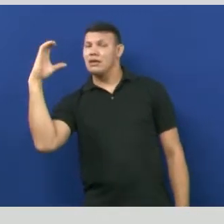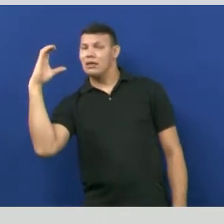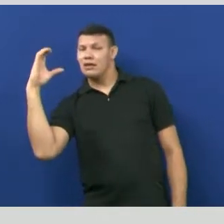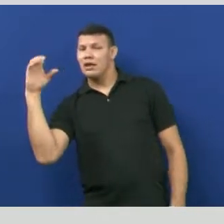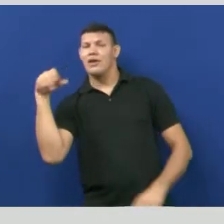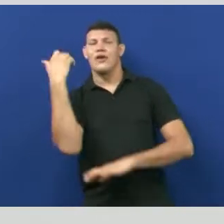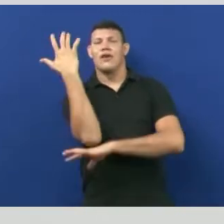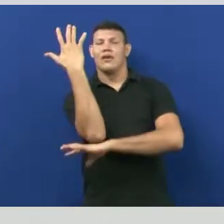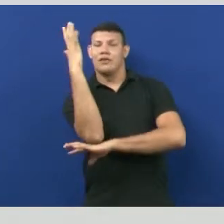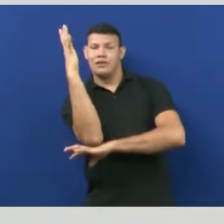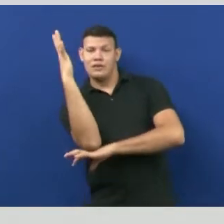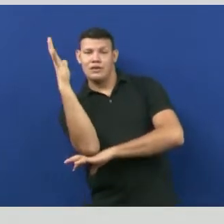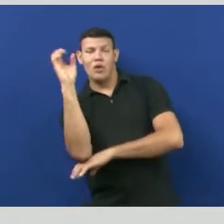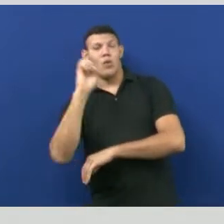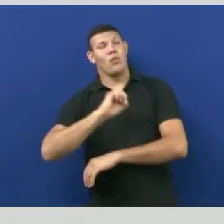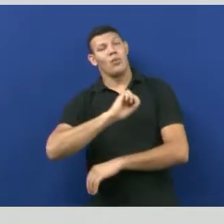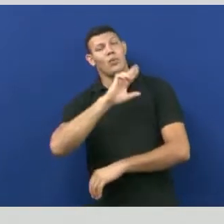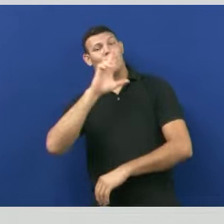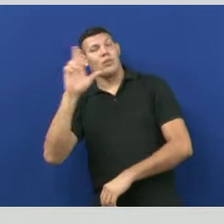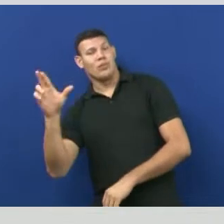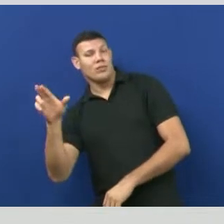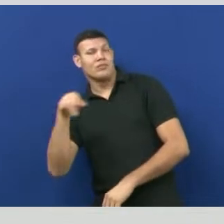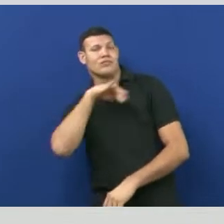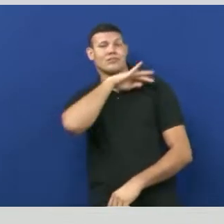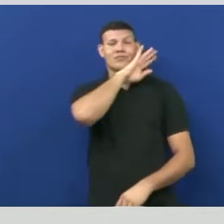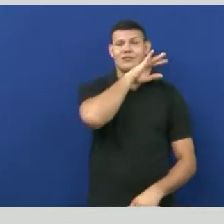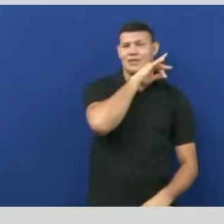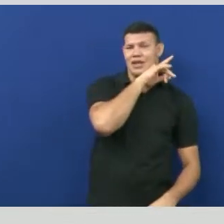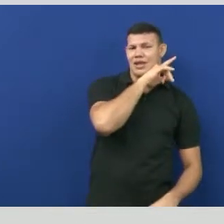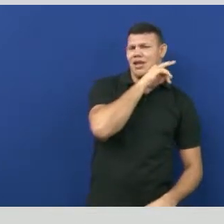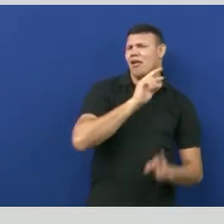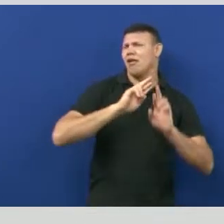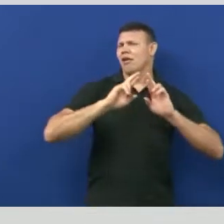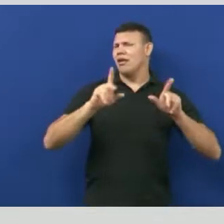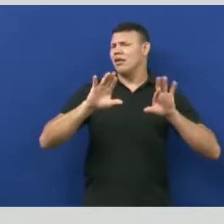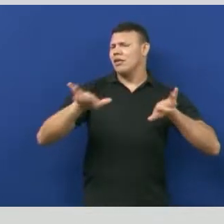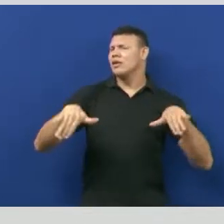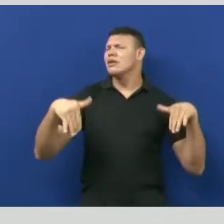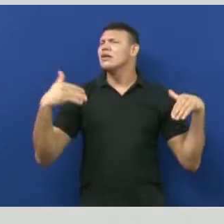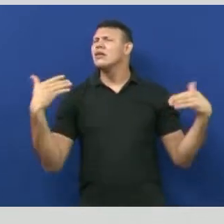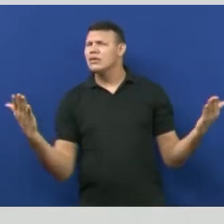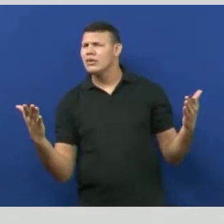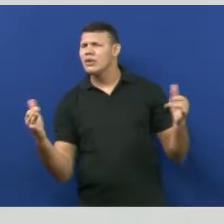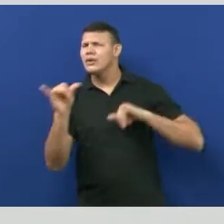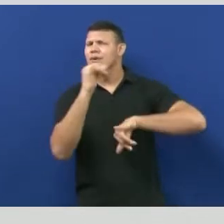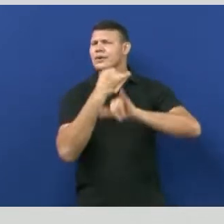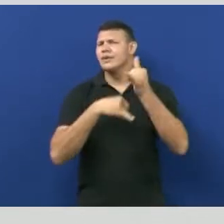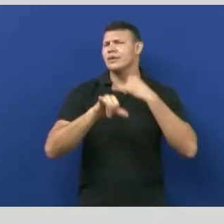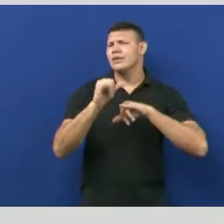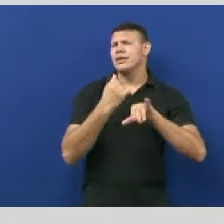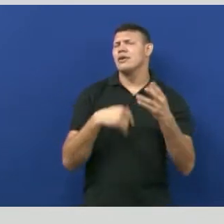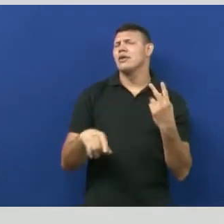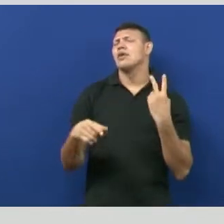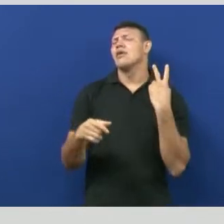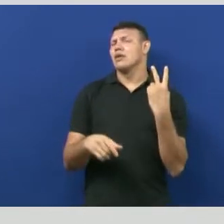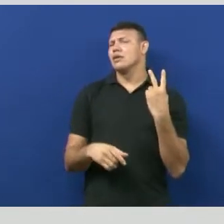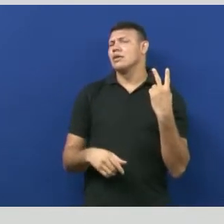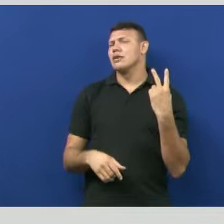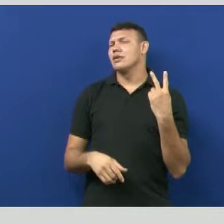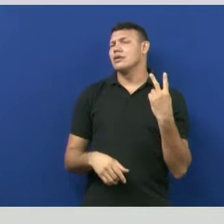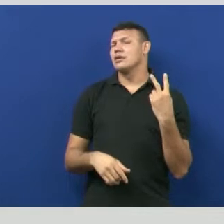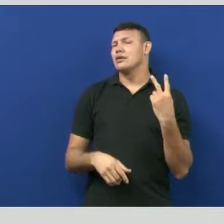vegetal ou animal. Mas a principal diferença entre as duas substâncias é a presença